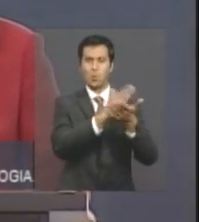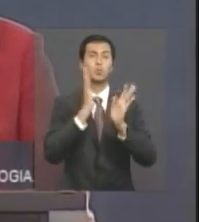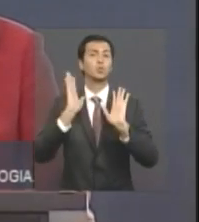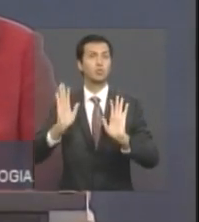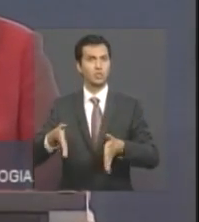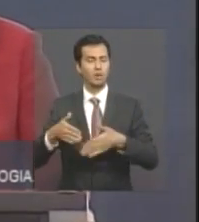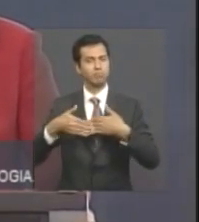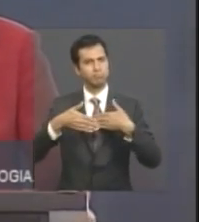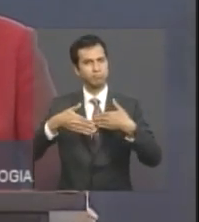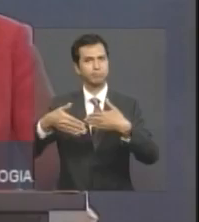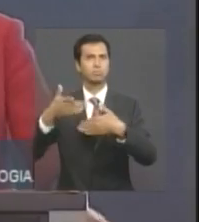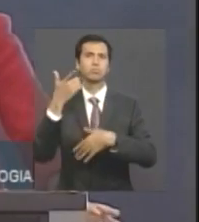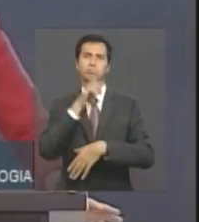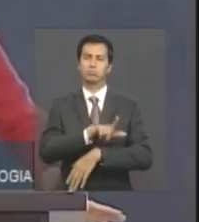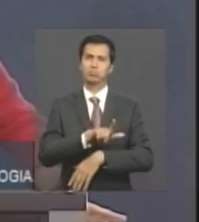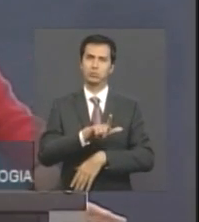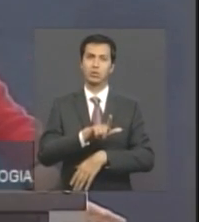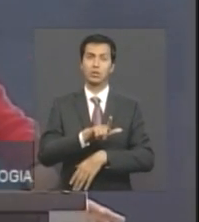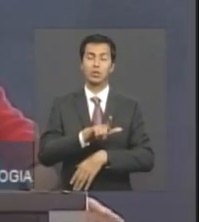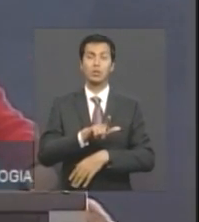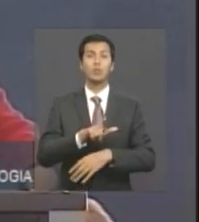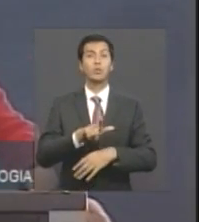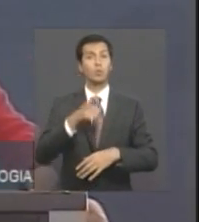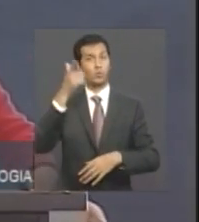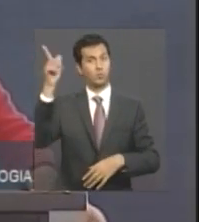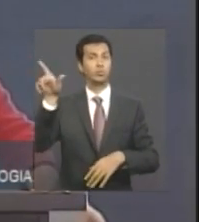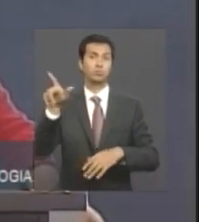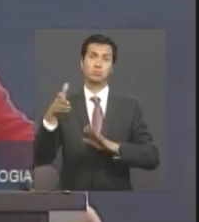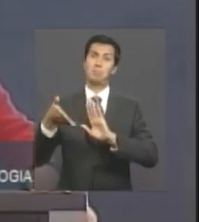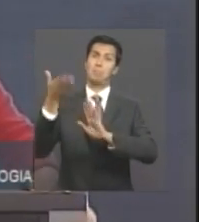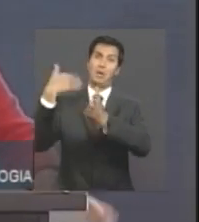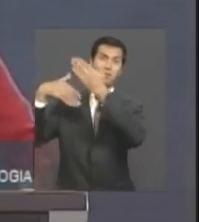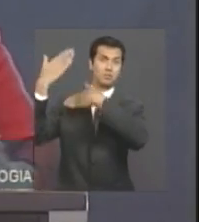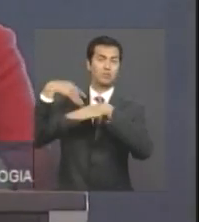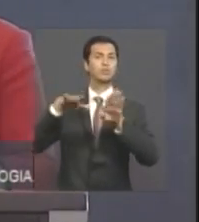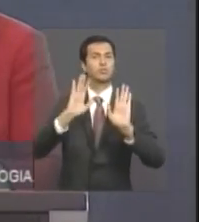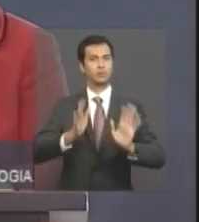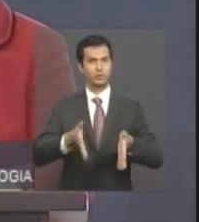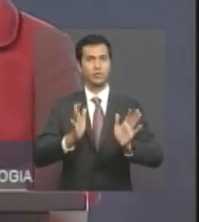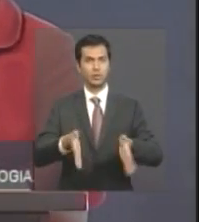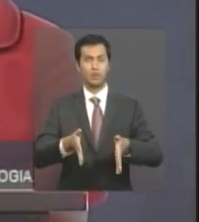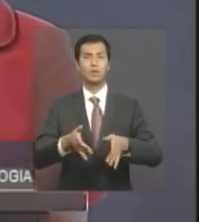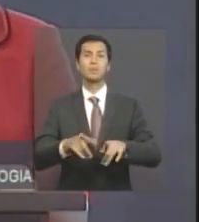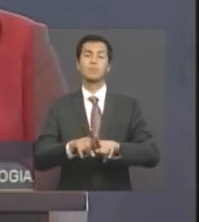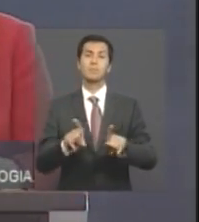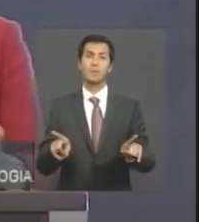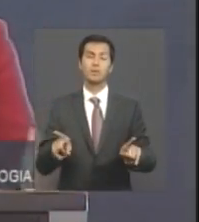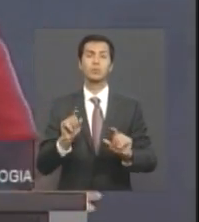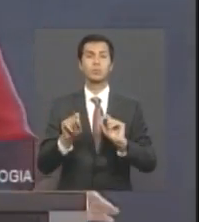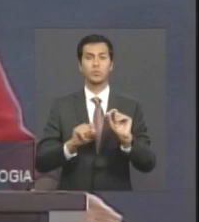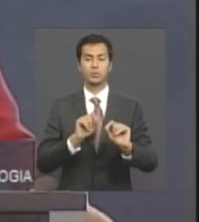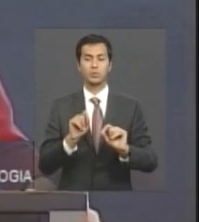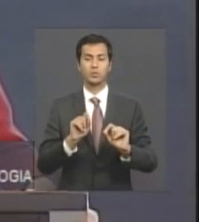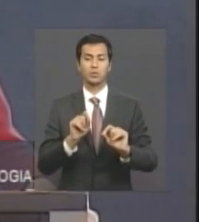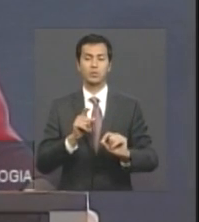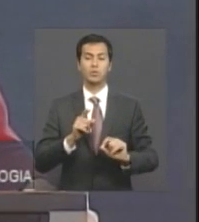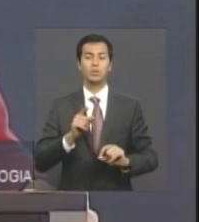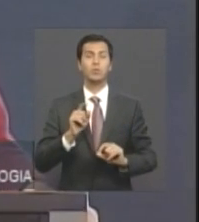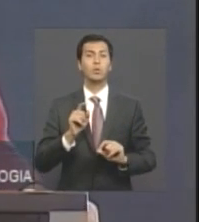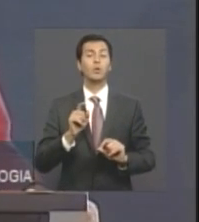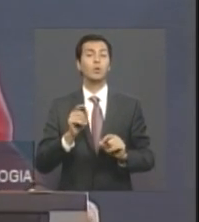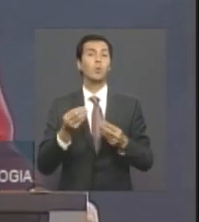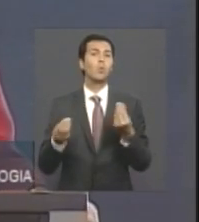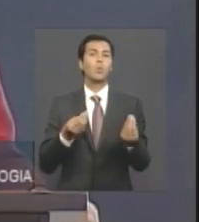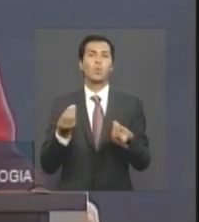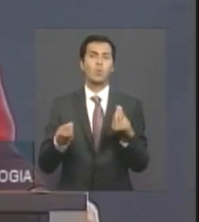hoje por outros países, né? E eu não lembro mais o conselheiro que lembrou